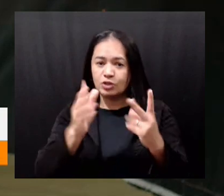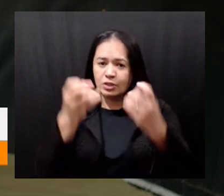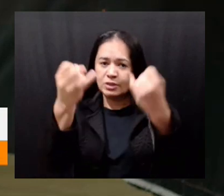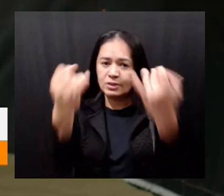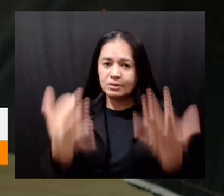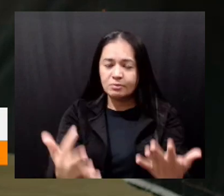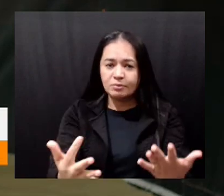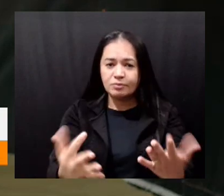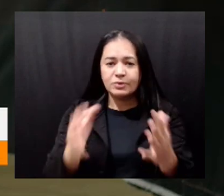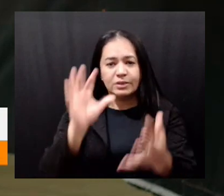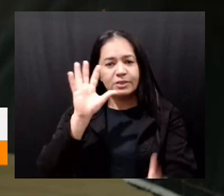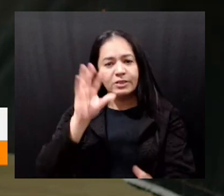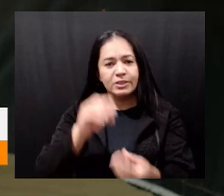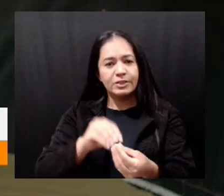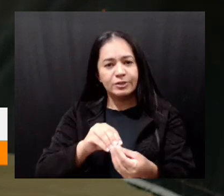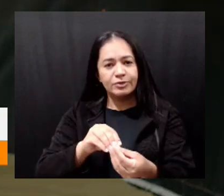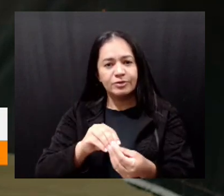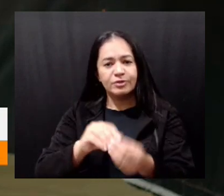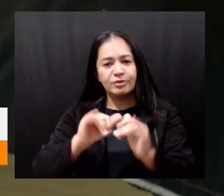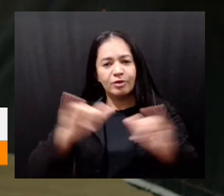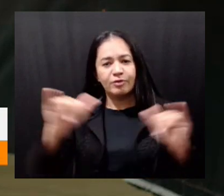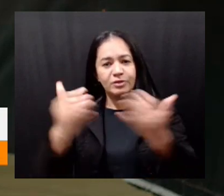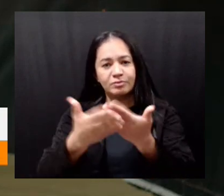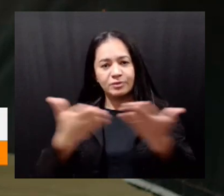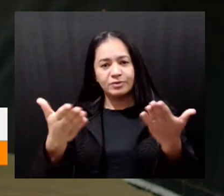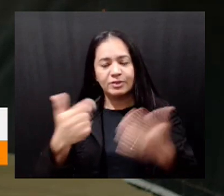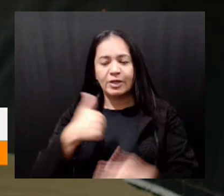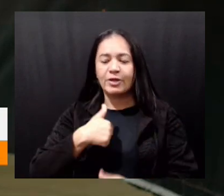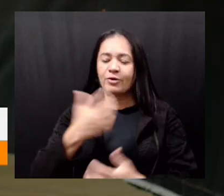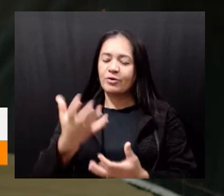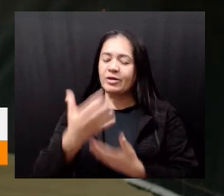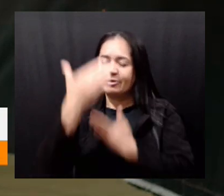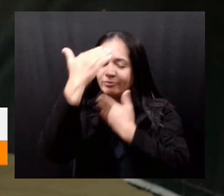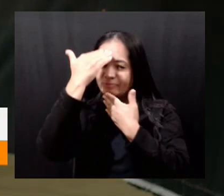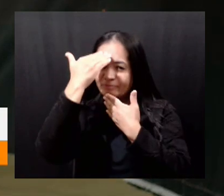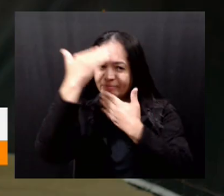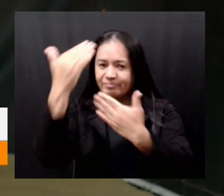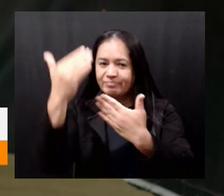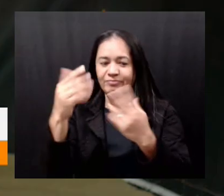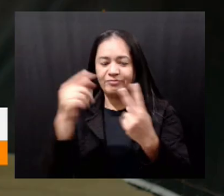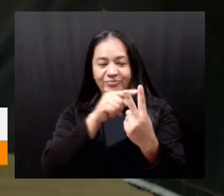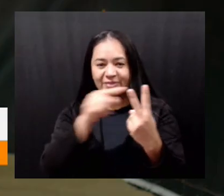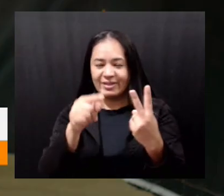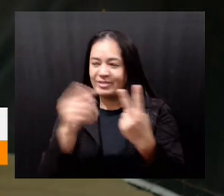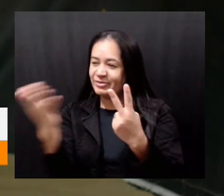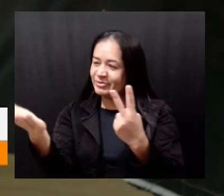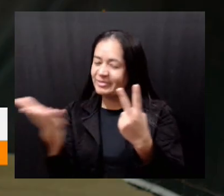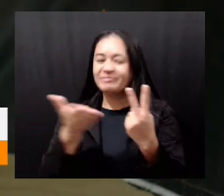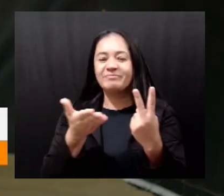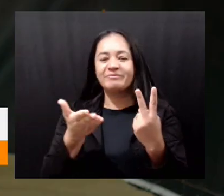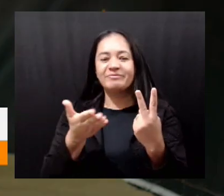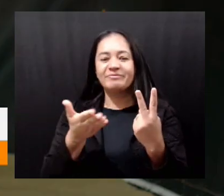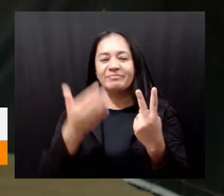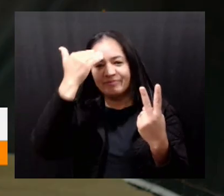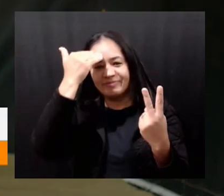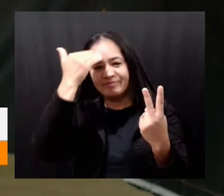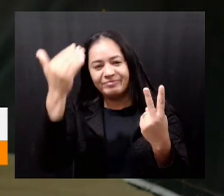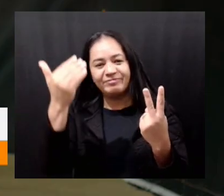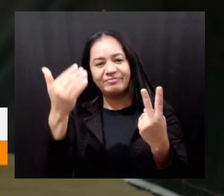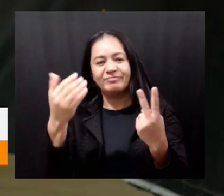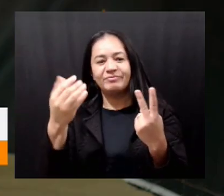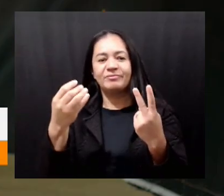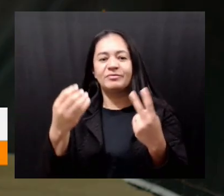eu tenho para dizer para você. Então eu quero agradecer as duas entrevistadas, né? Convidadas que trouxeram luz a um tema